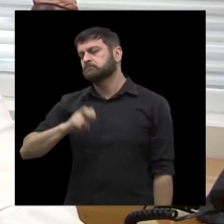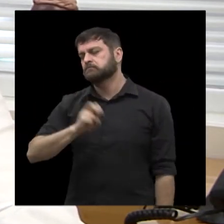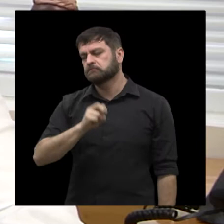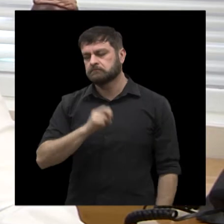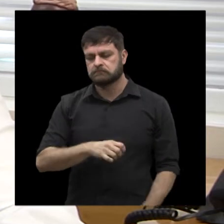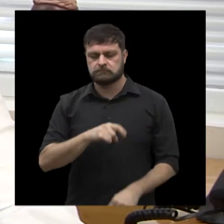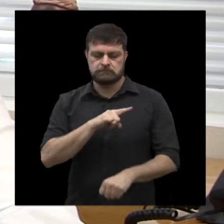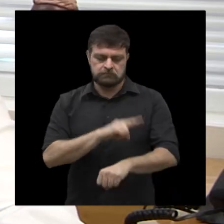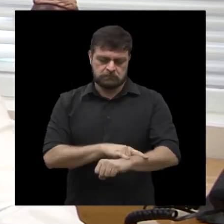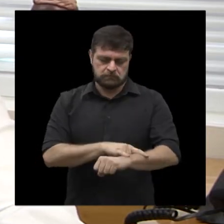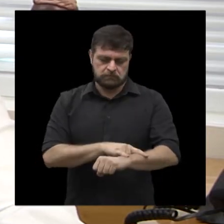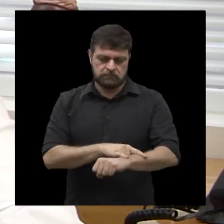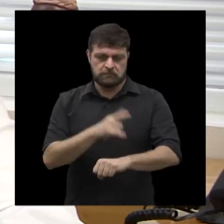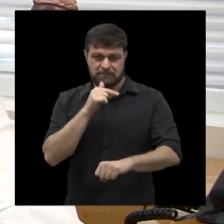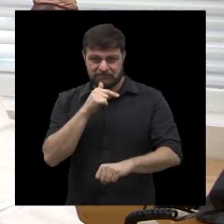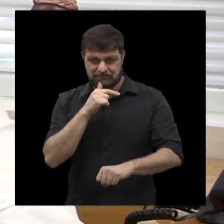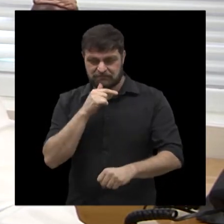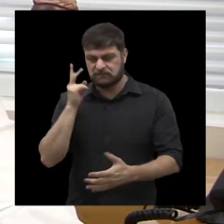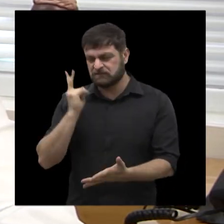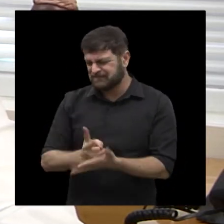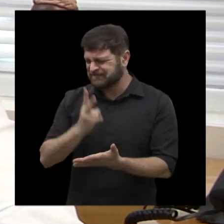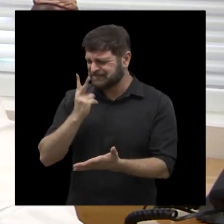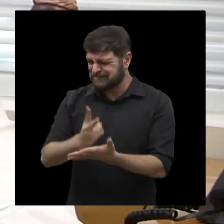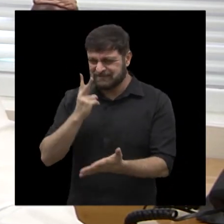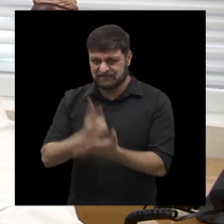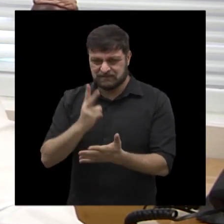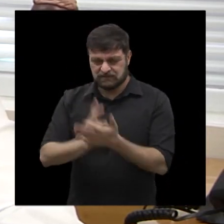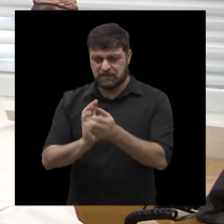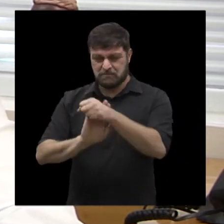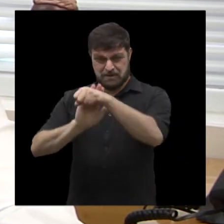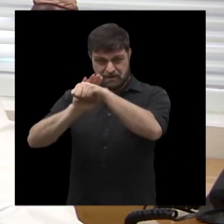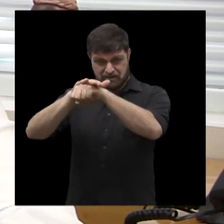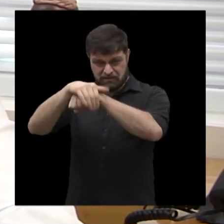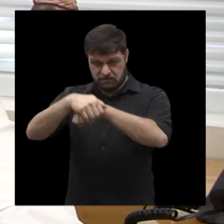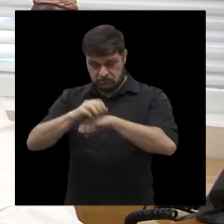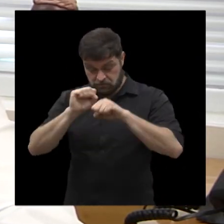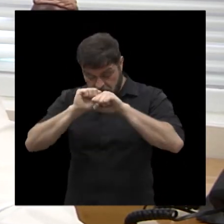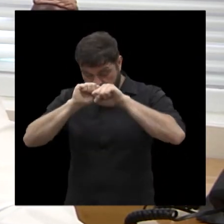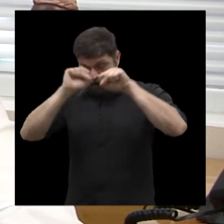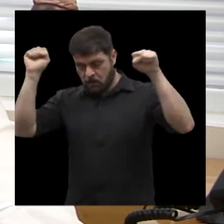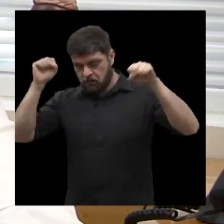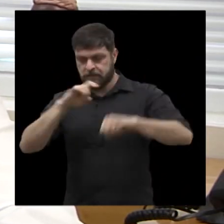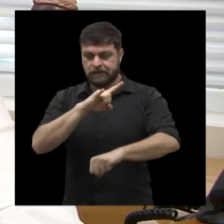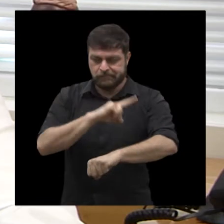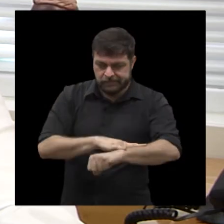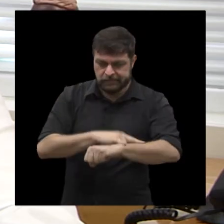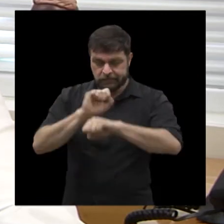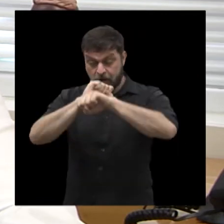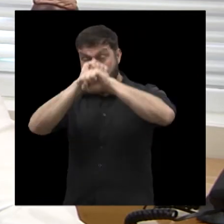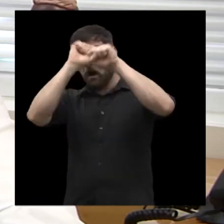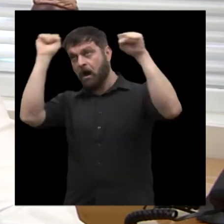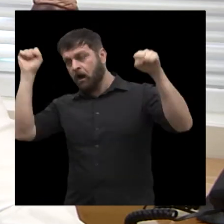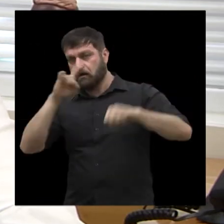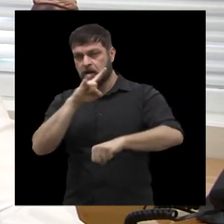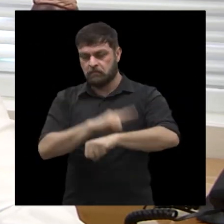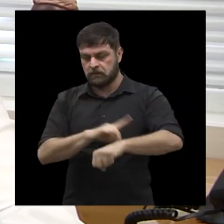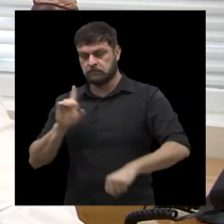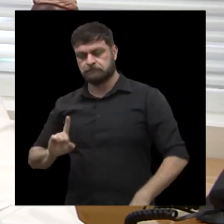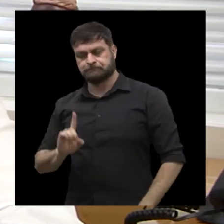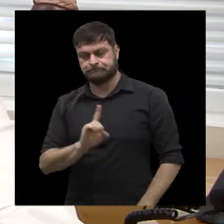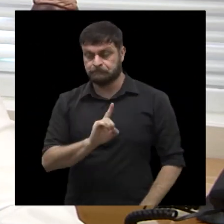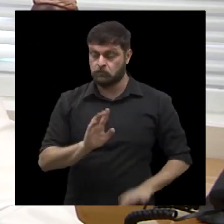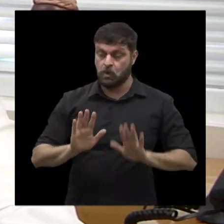Se você começar a levantar demais durante a noite, né, para ir ao banheiro, fazer xixi, vá procurar